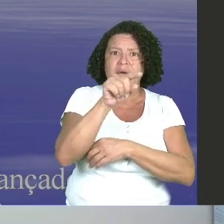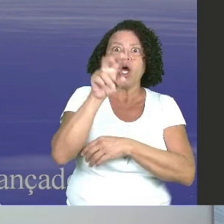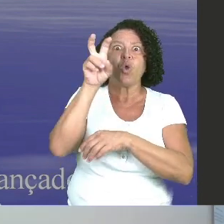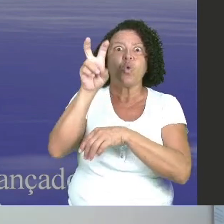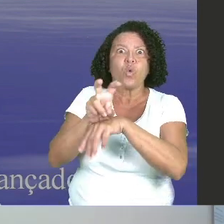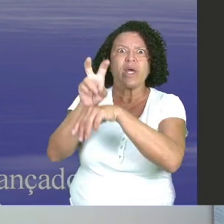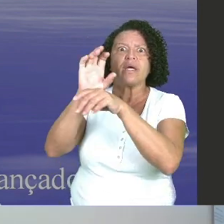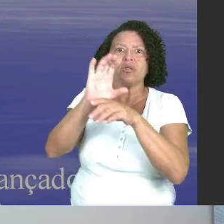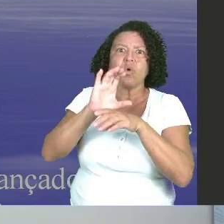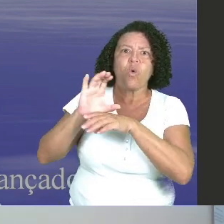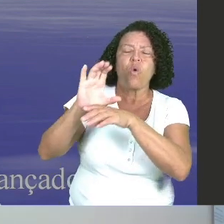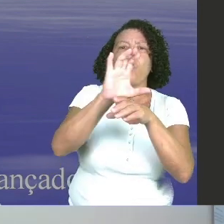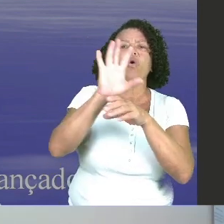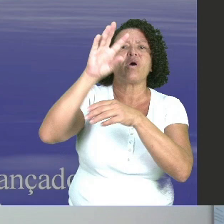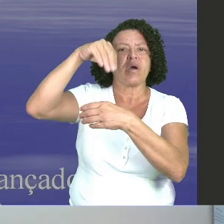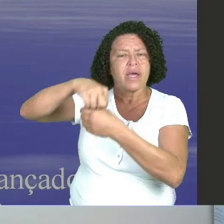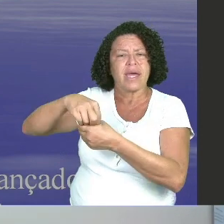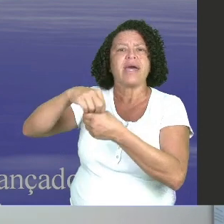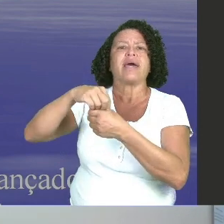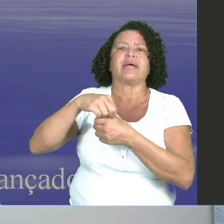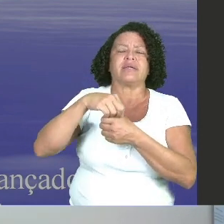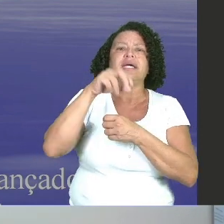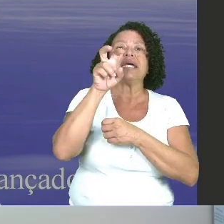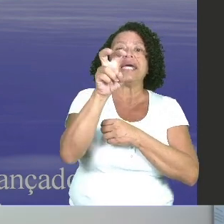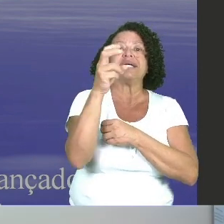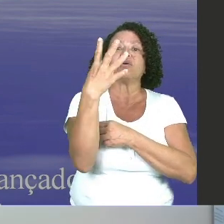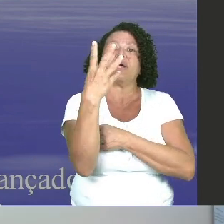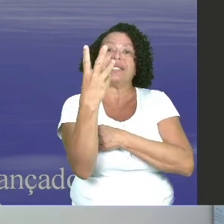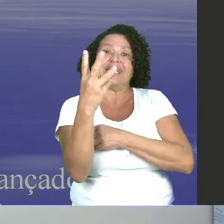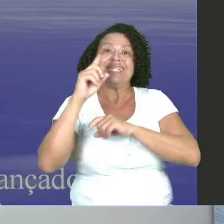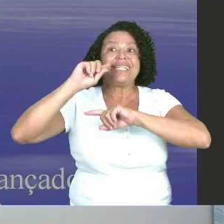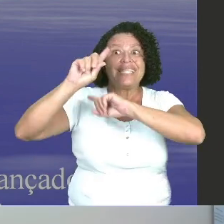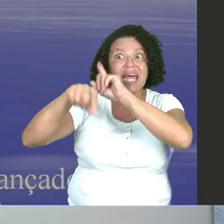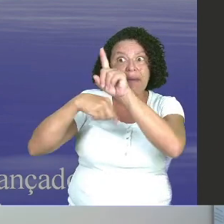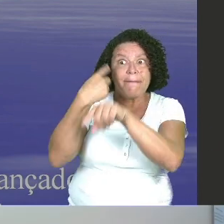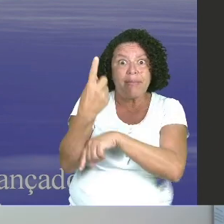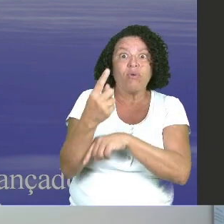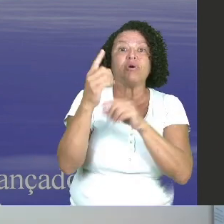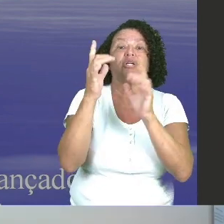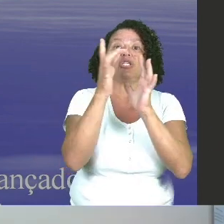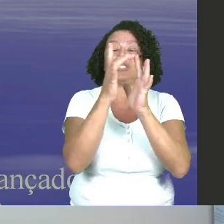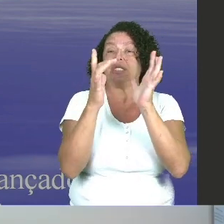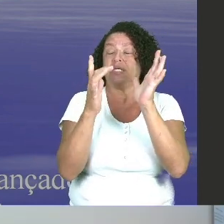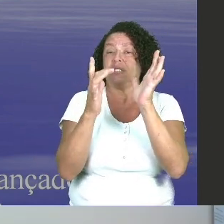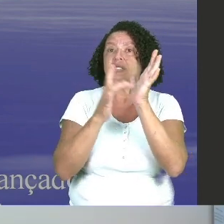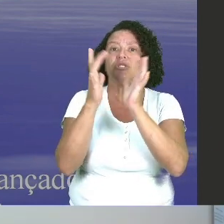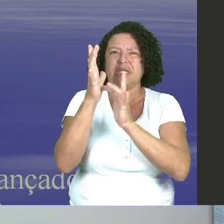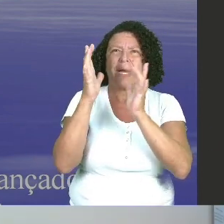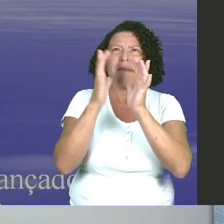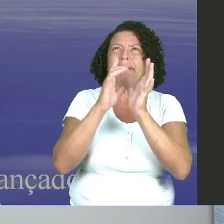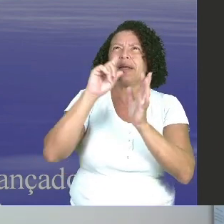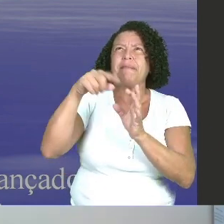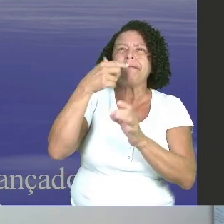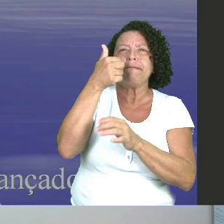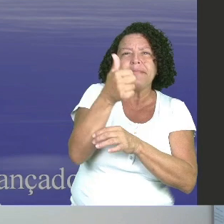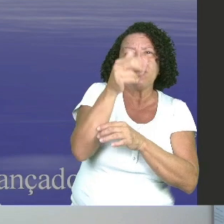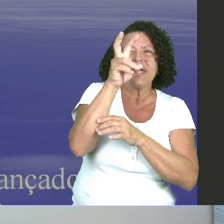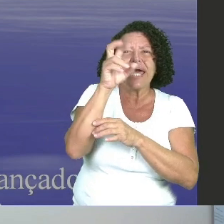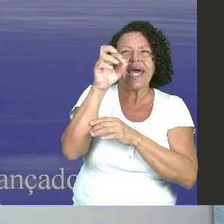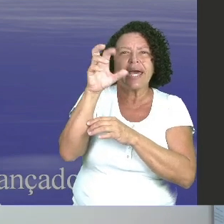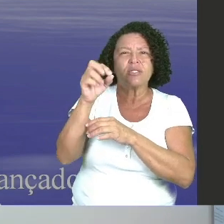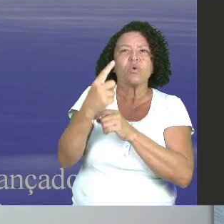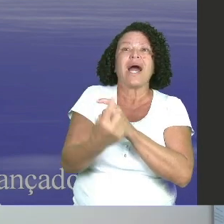de Constantinopla, em 543 depois de Cristo, né, quase 1500 anos, né,